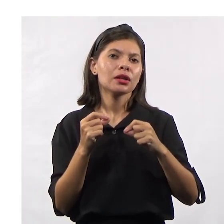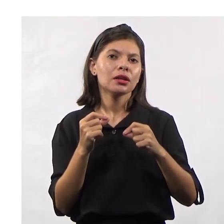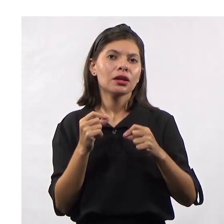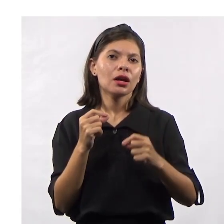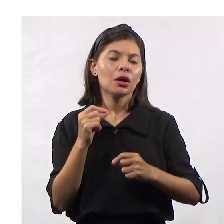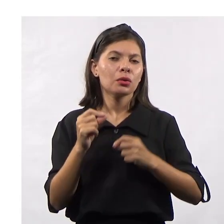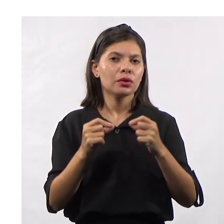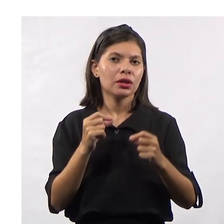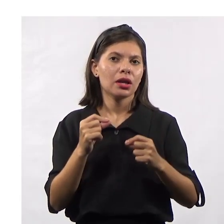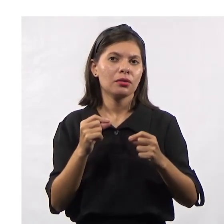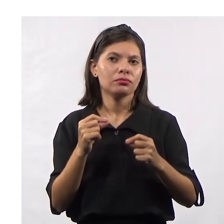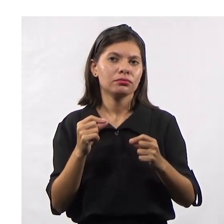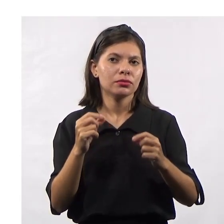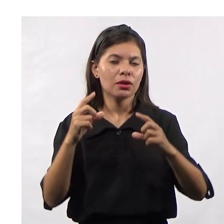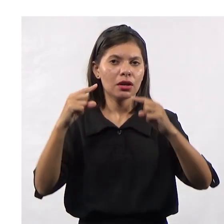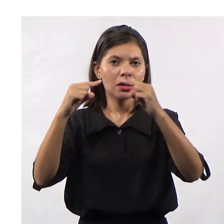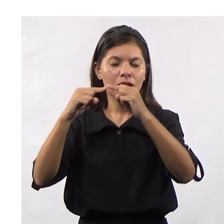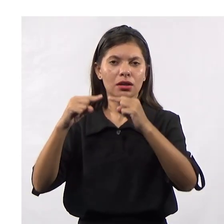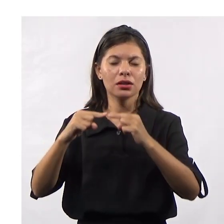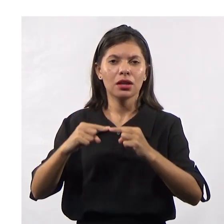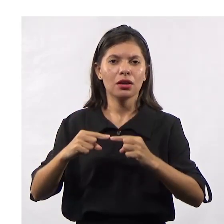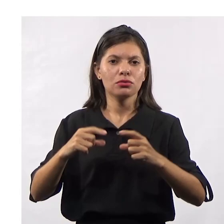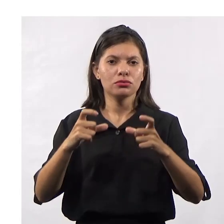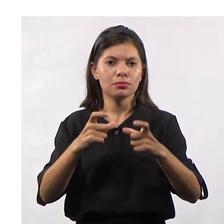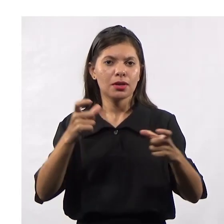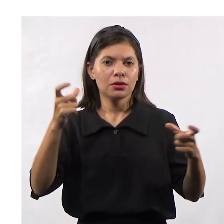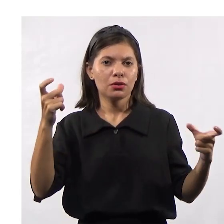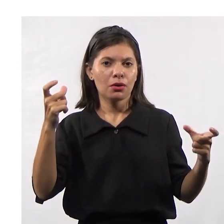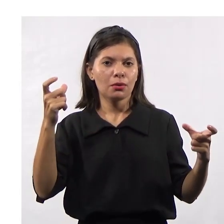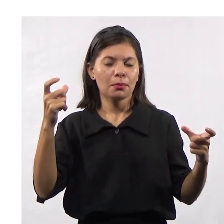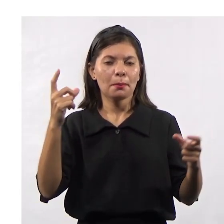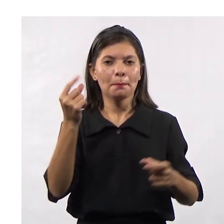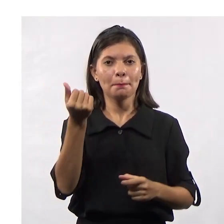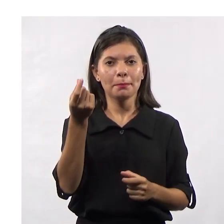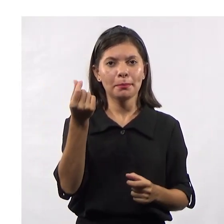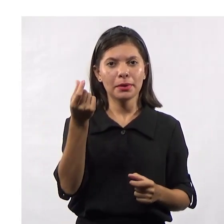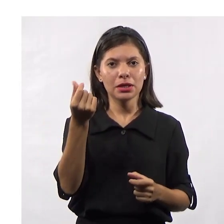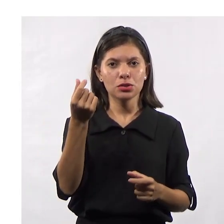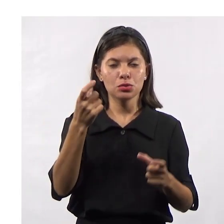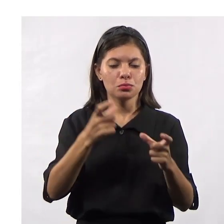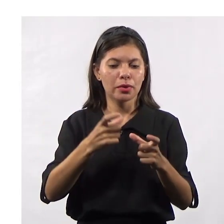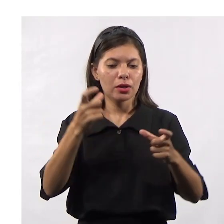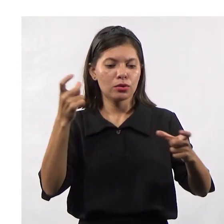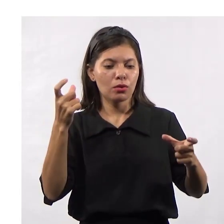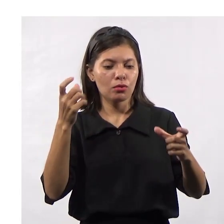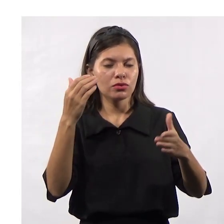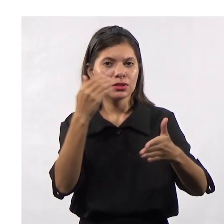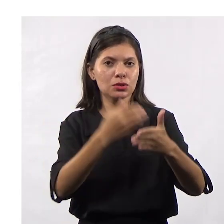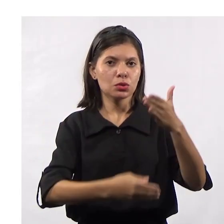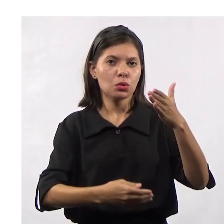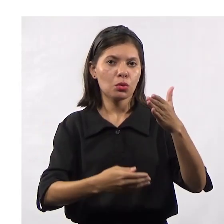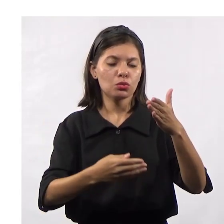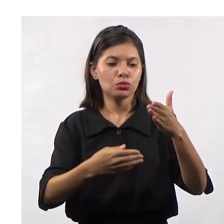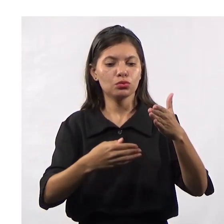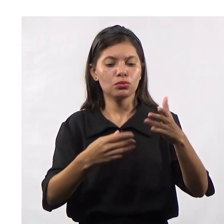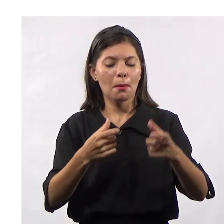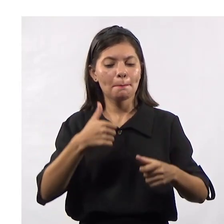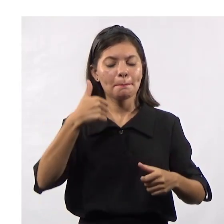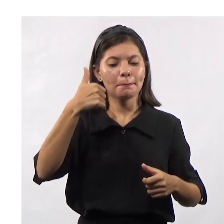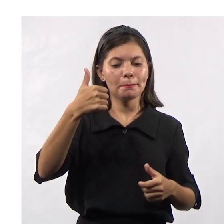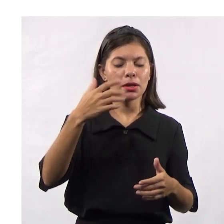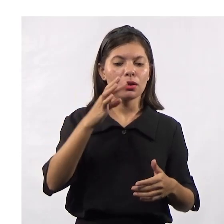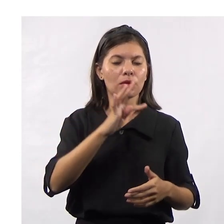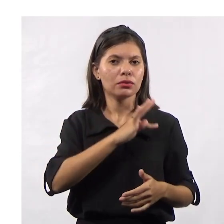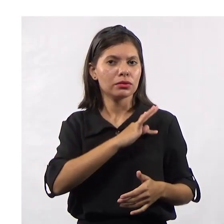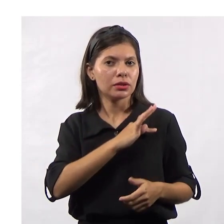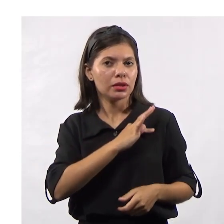os critérios de julgamento? Menor preço, maior desconto, vou até colocar uma carinha feliz. Melhor técnica ou conteúdo artístico, técnica e preço,